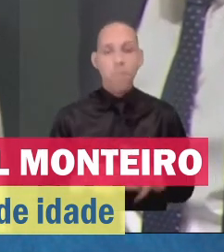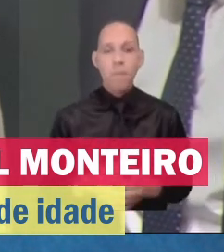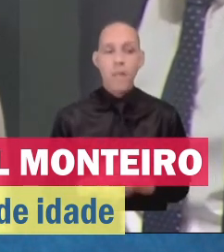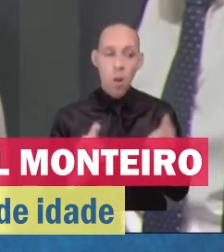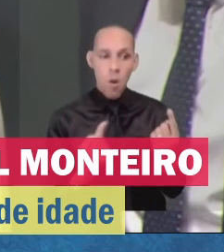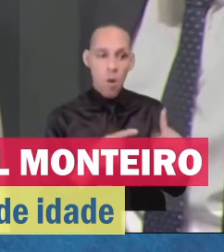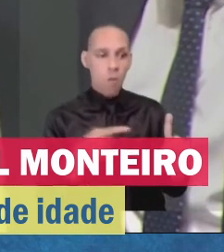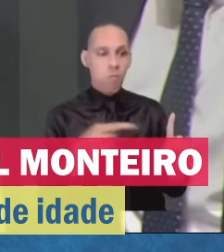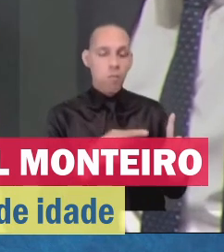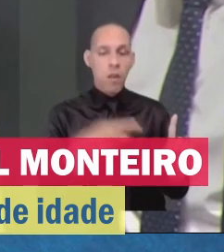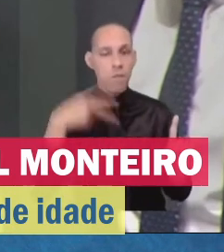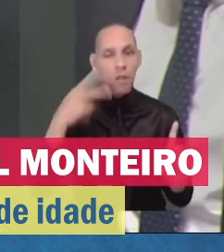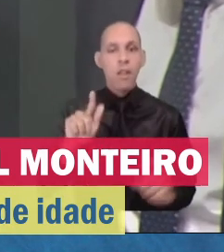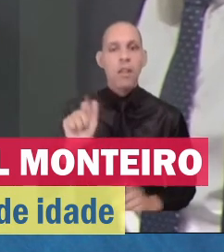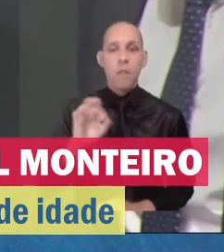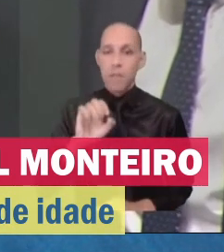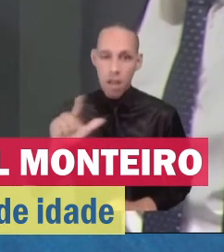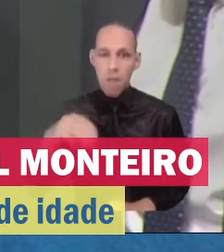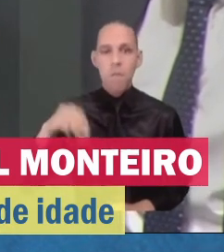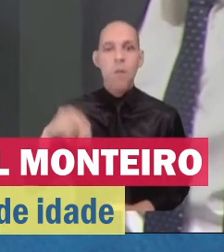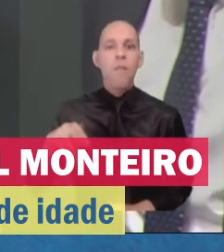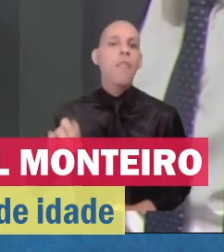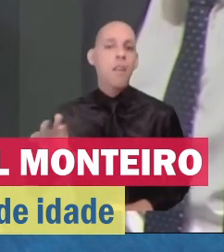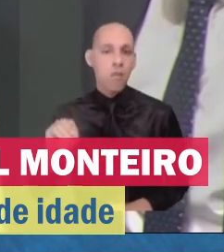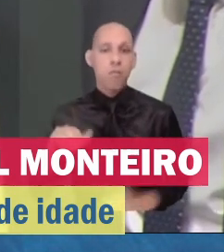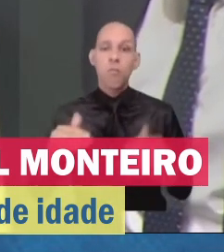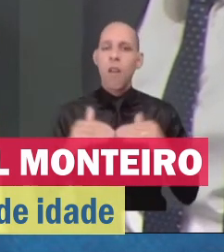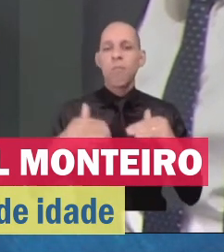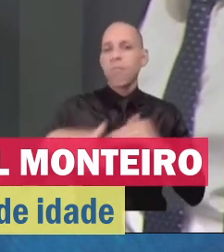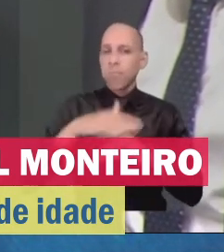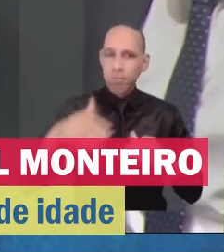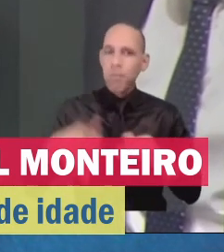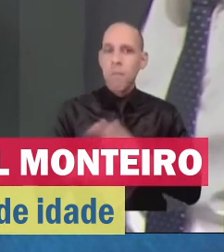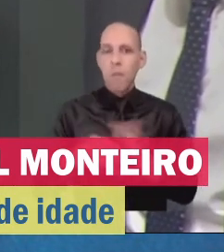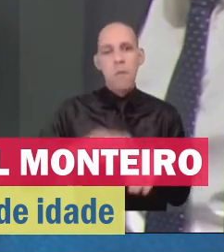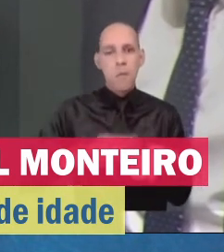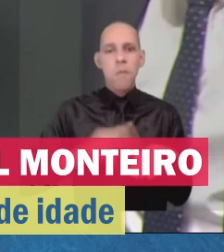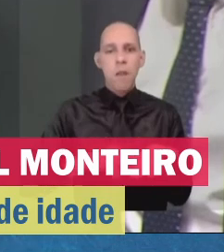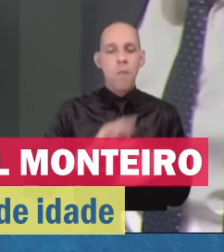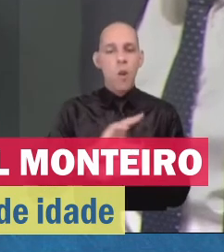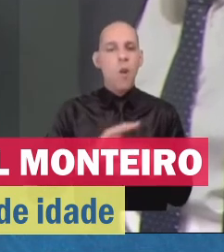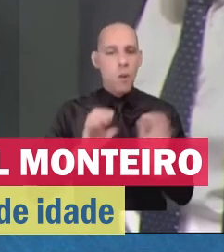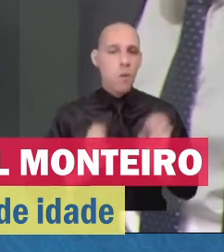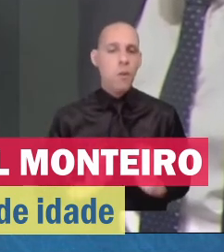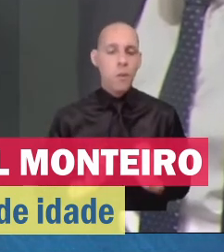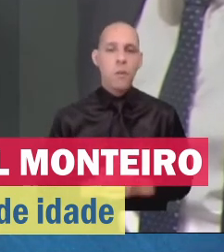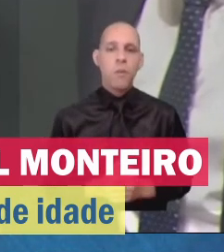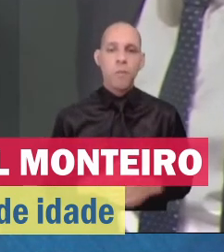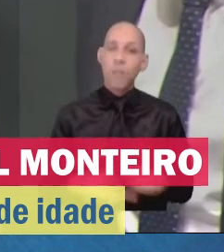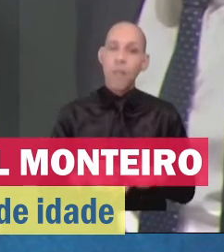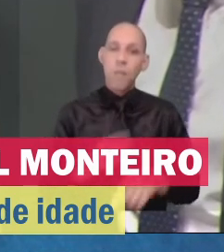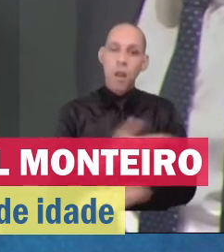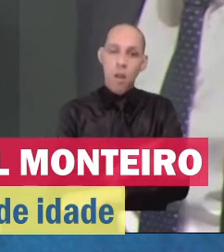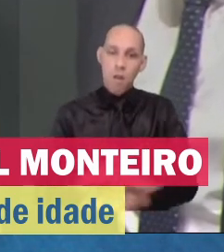vereador Gabriel Monteiro, pela unanimidade, repito, dos membros do Conselho de Ética e Decoro Parlamentar,